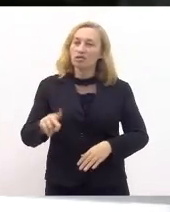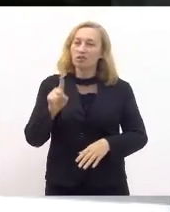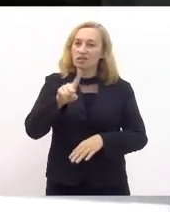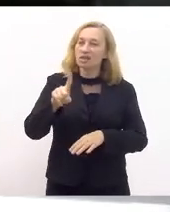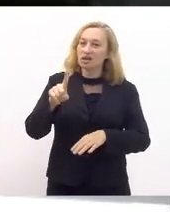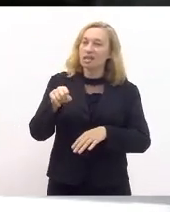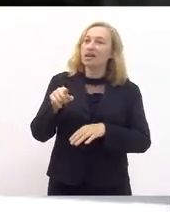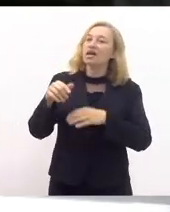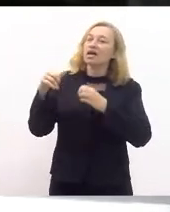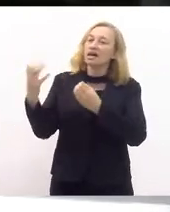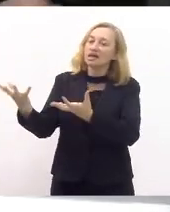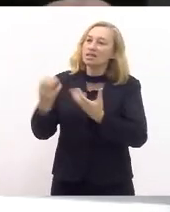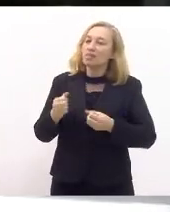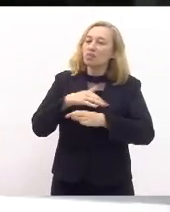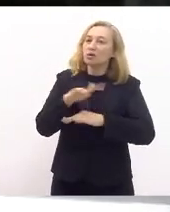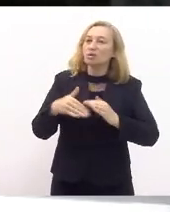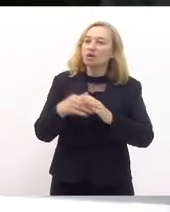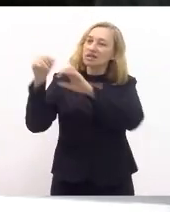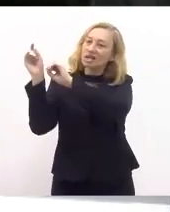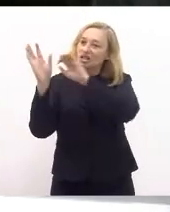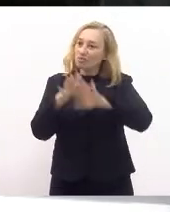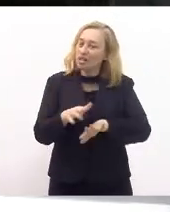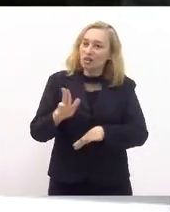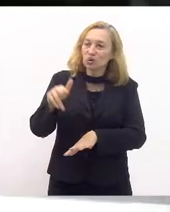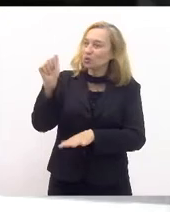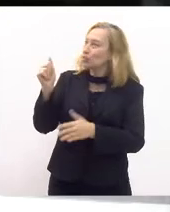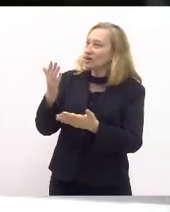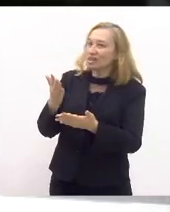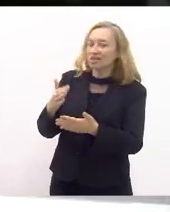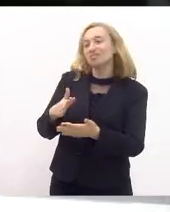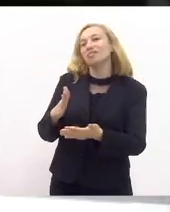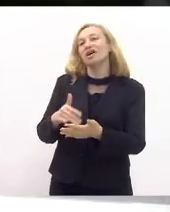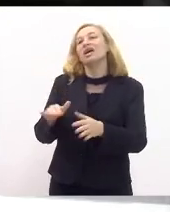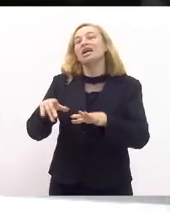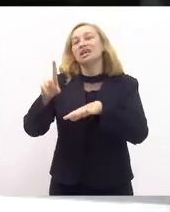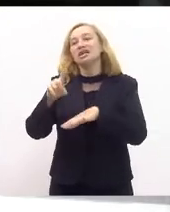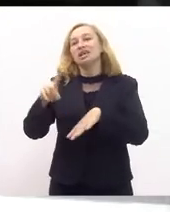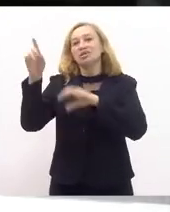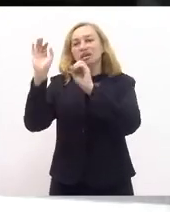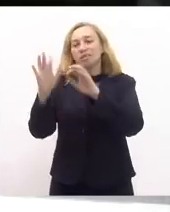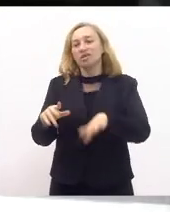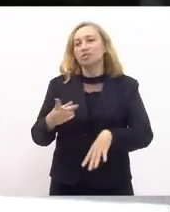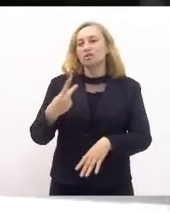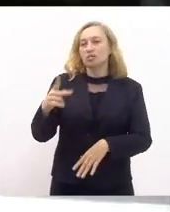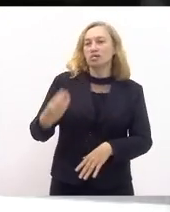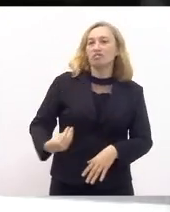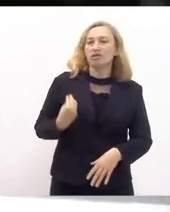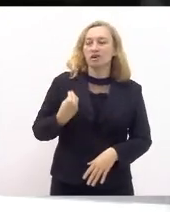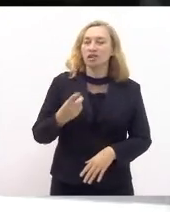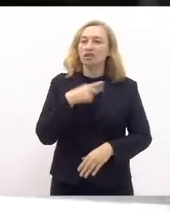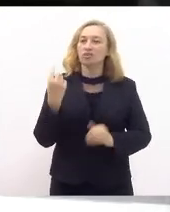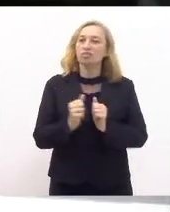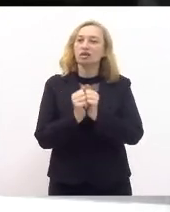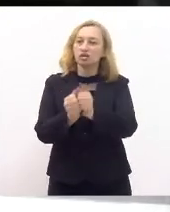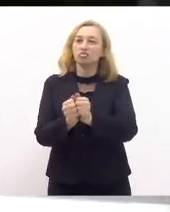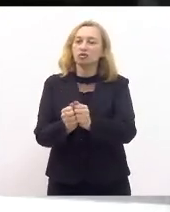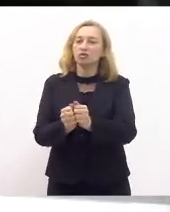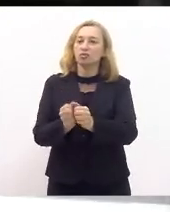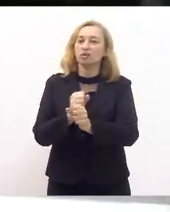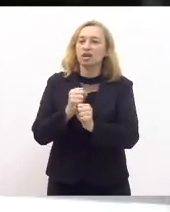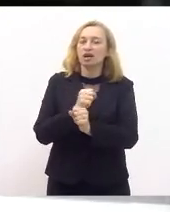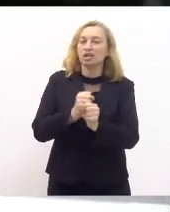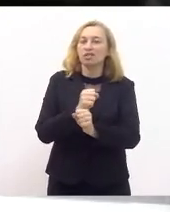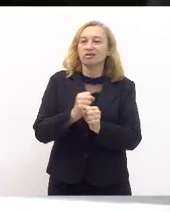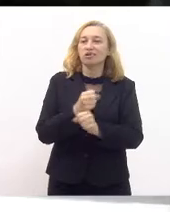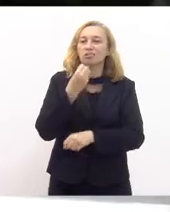bênçãos aqui, então nunca é demais, e realmente Deus abençoe seu caminho, que a gente possa estar juntos por muito e muito tempo aí.